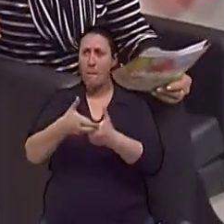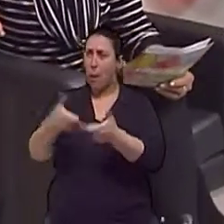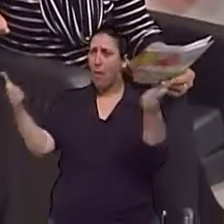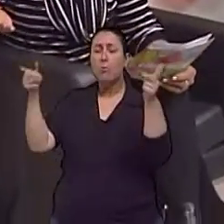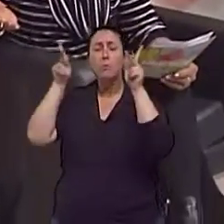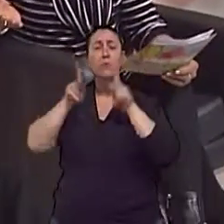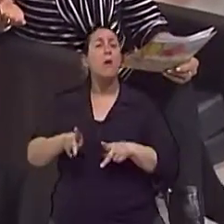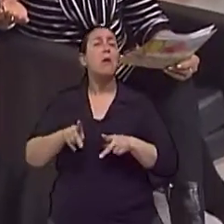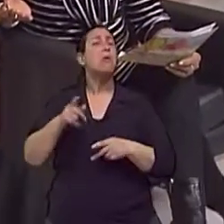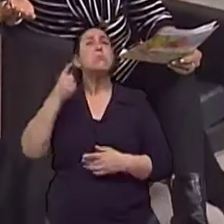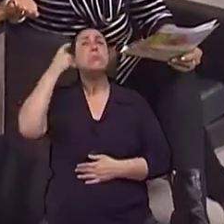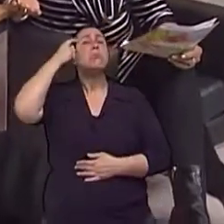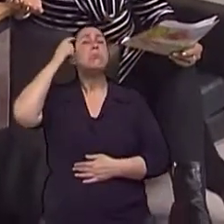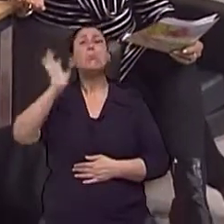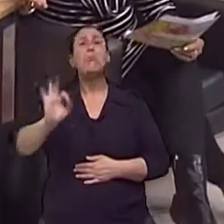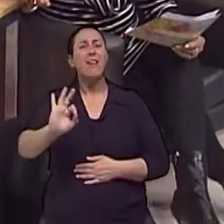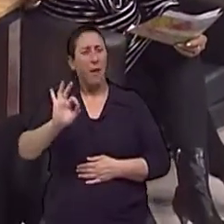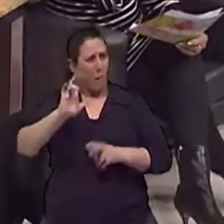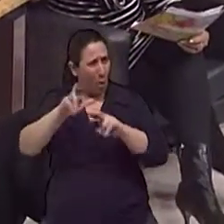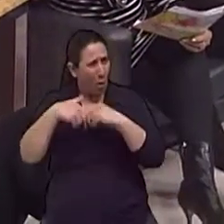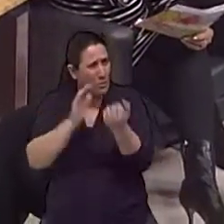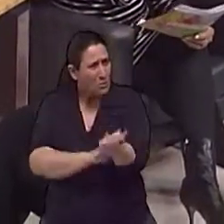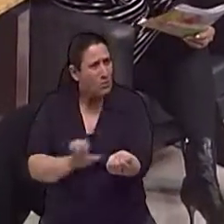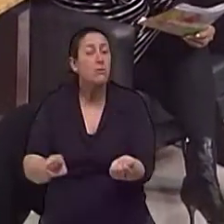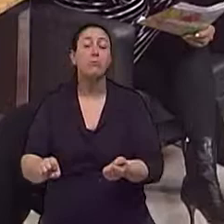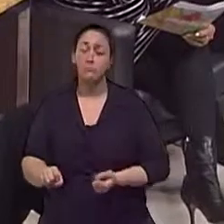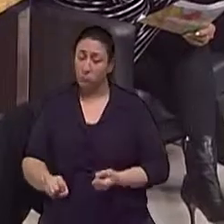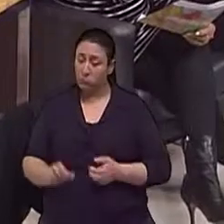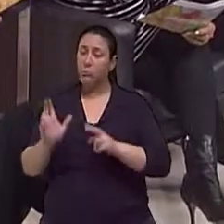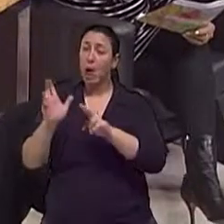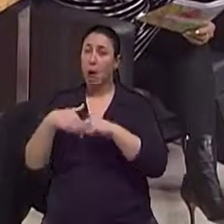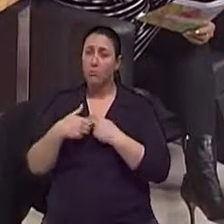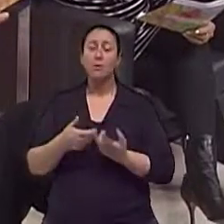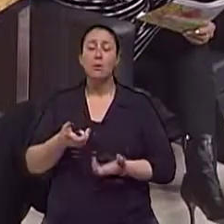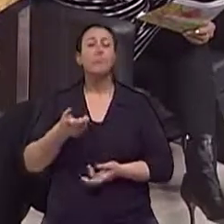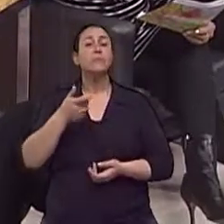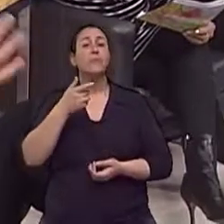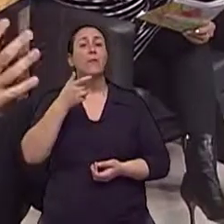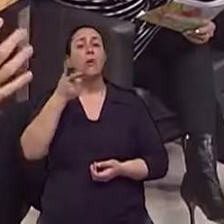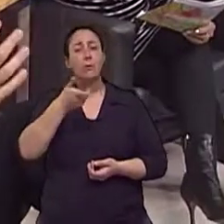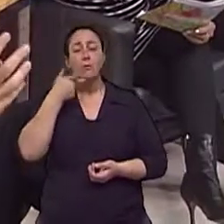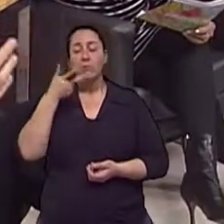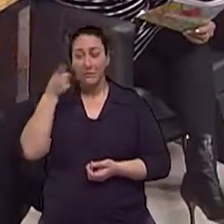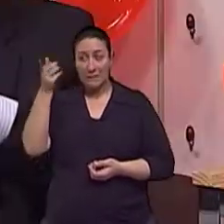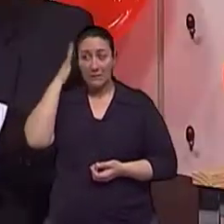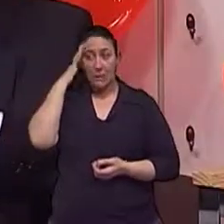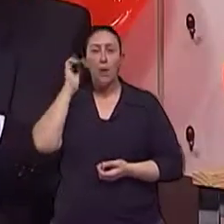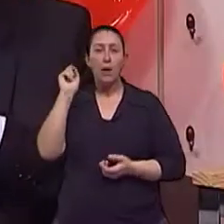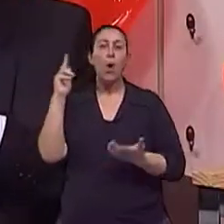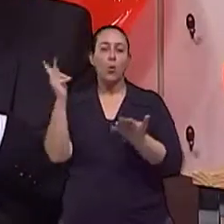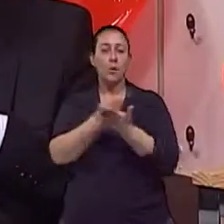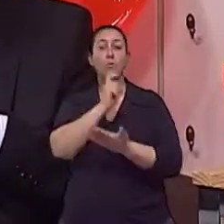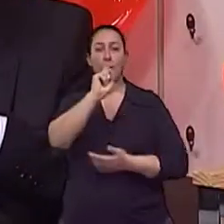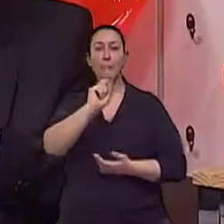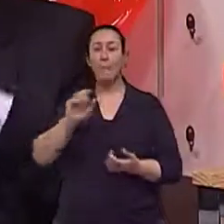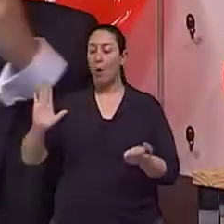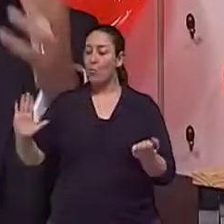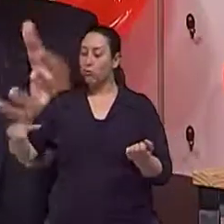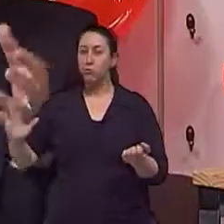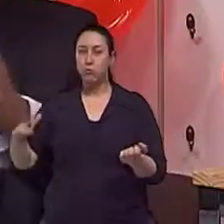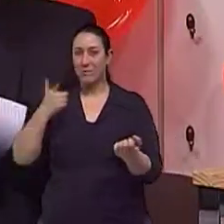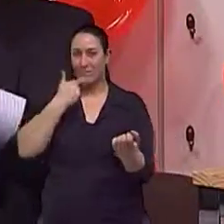em torno de 40% né Na realidade existem dois grandes grupos que fazem diálise que são os diabéticos